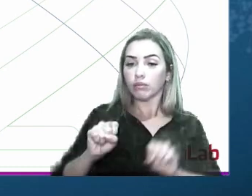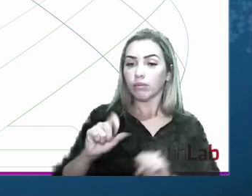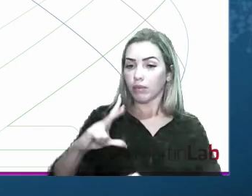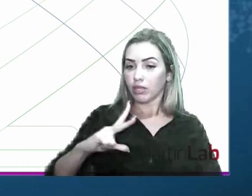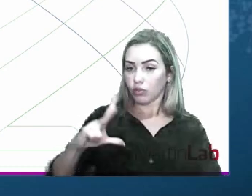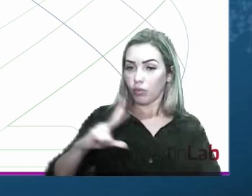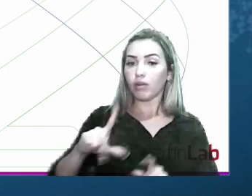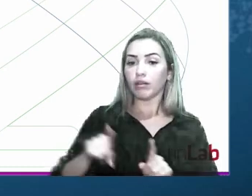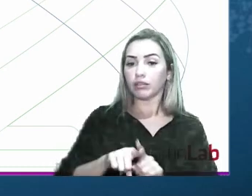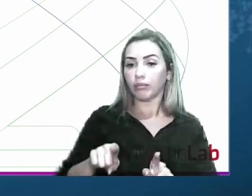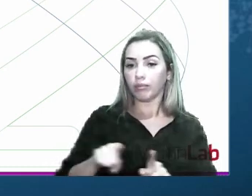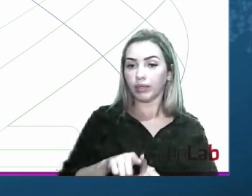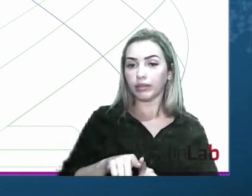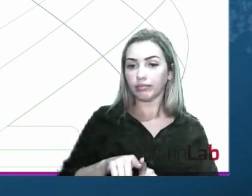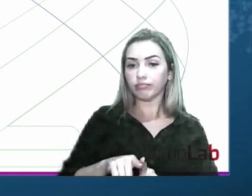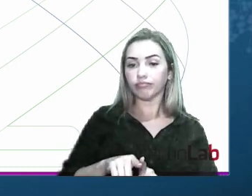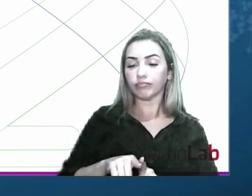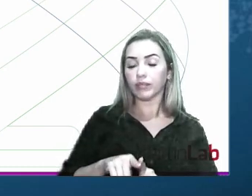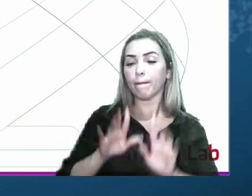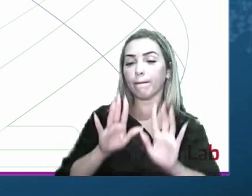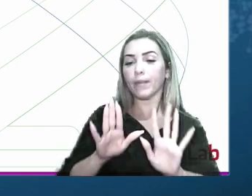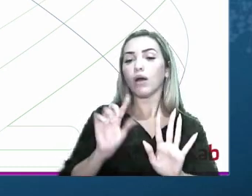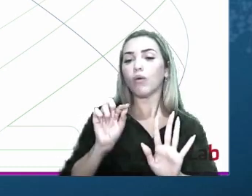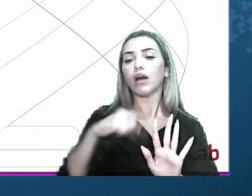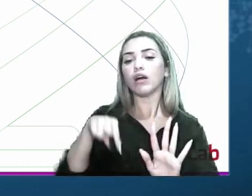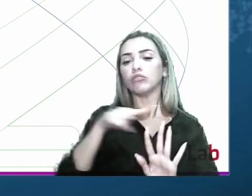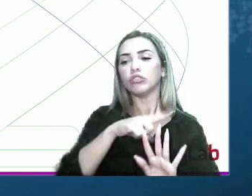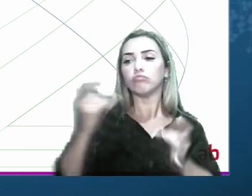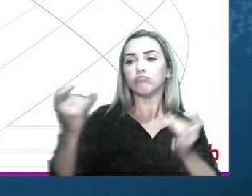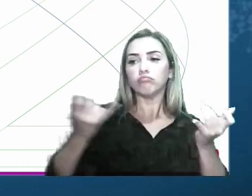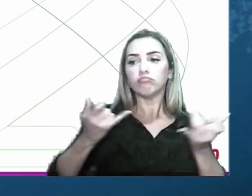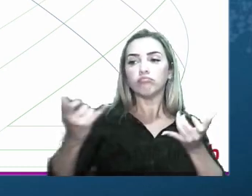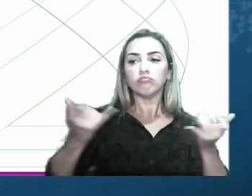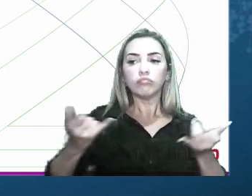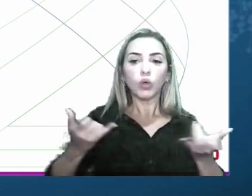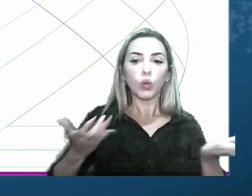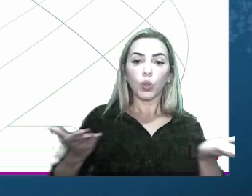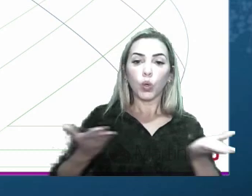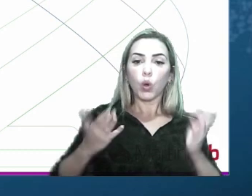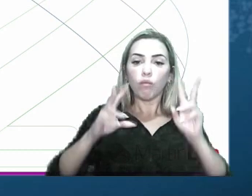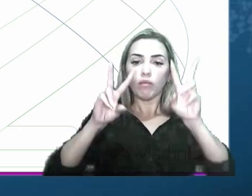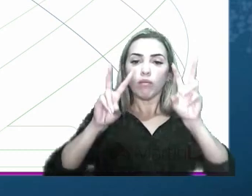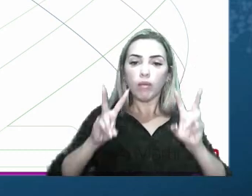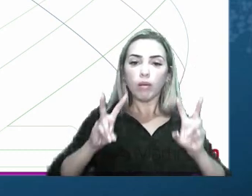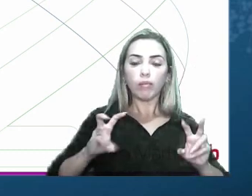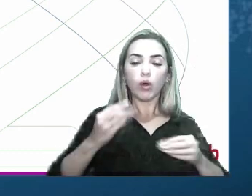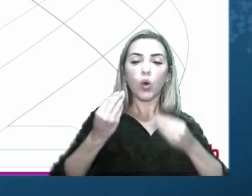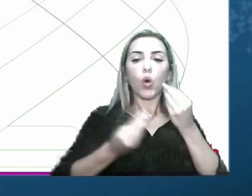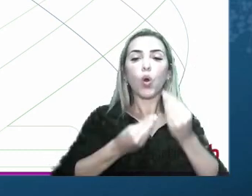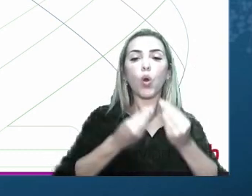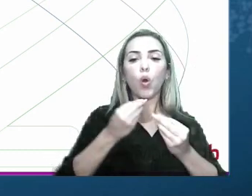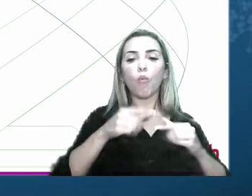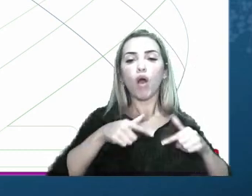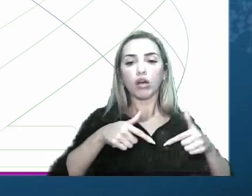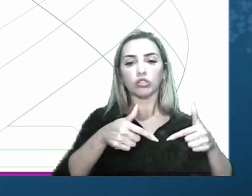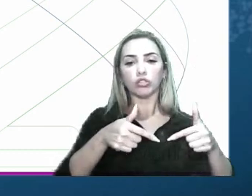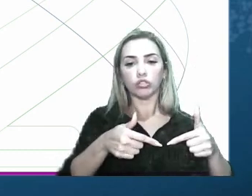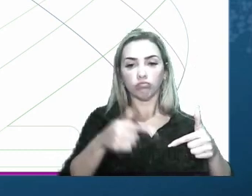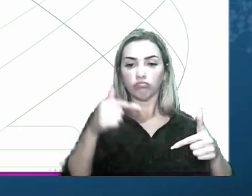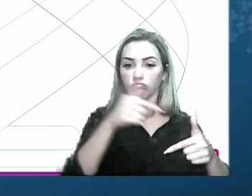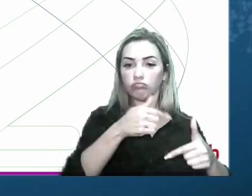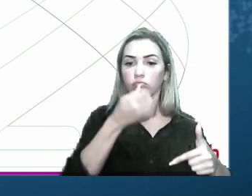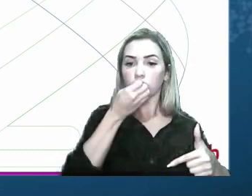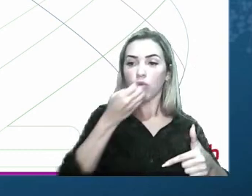aqui. Mas o que a gente ouviu hoje foi sobre como fazer isso de uma forma